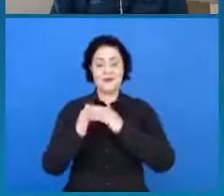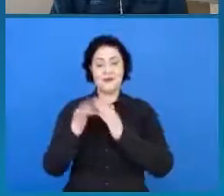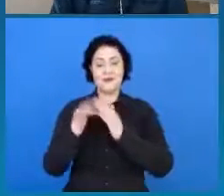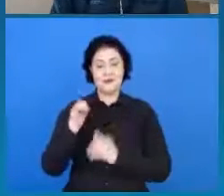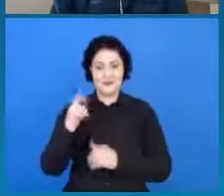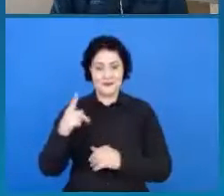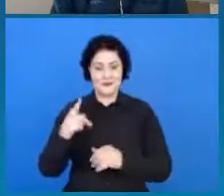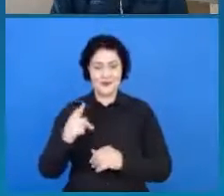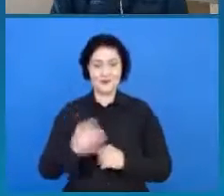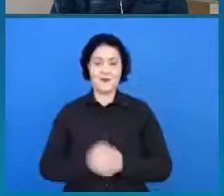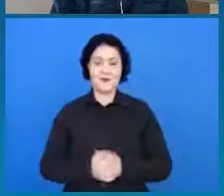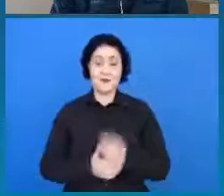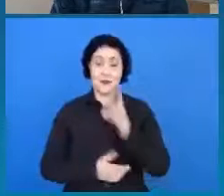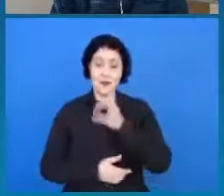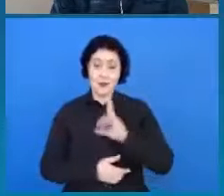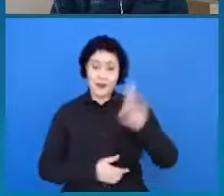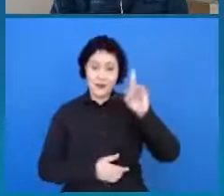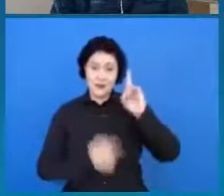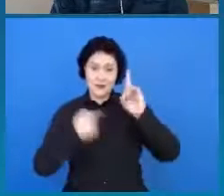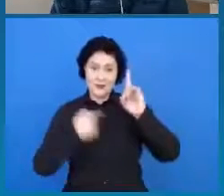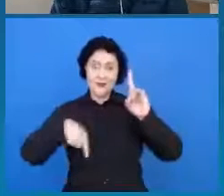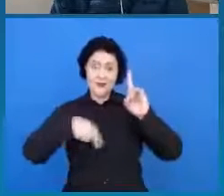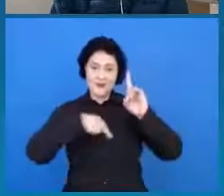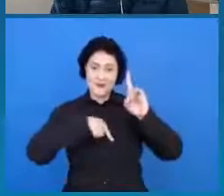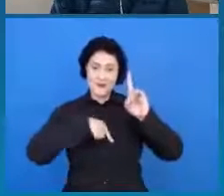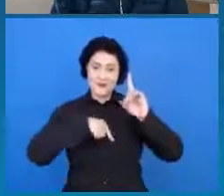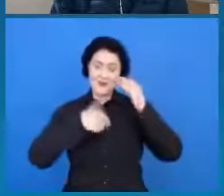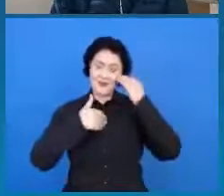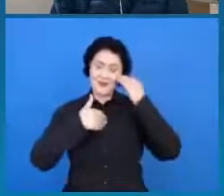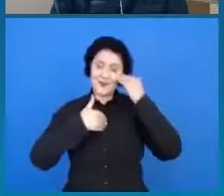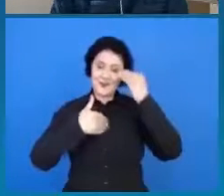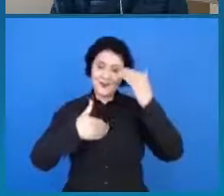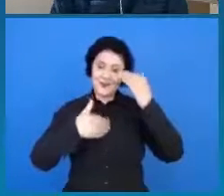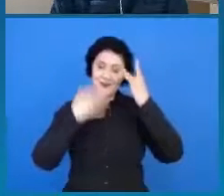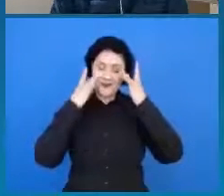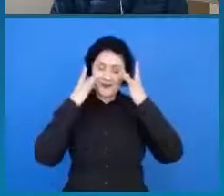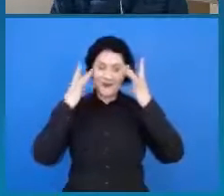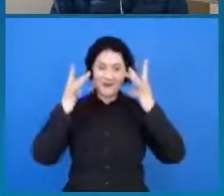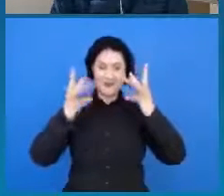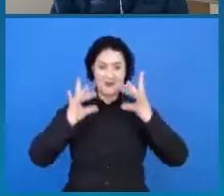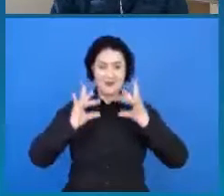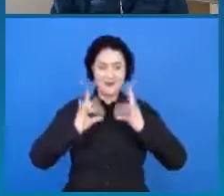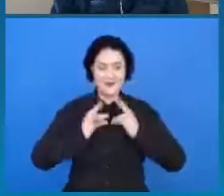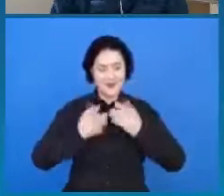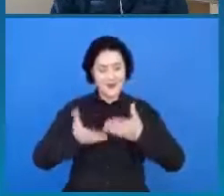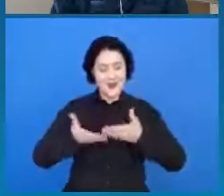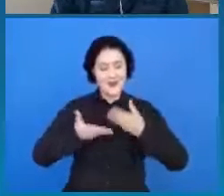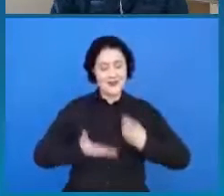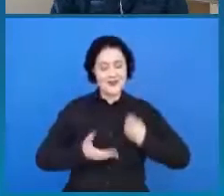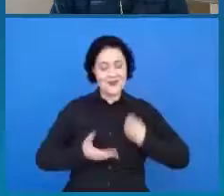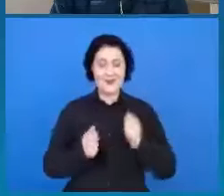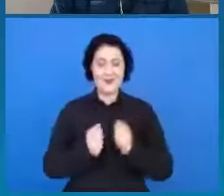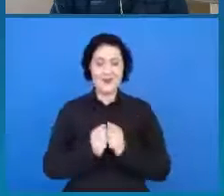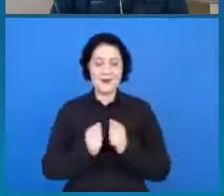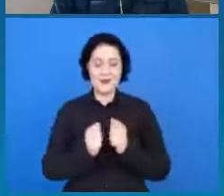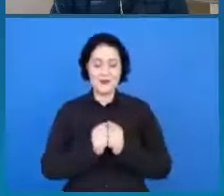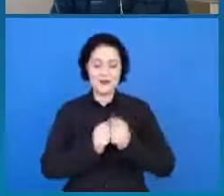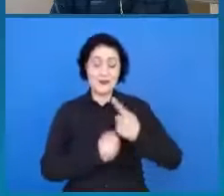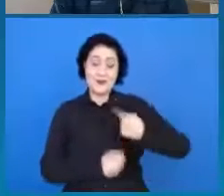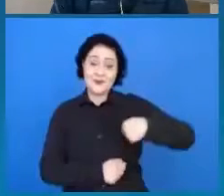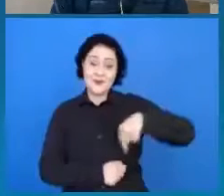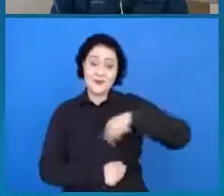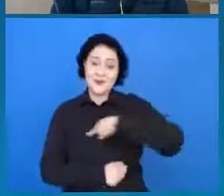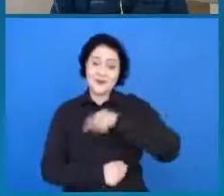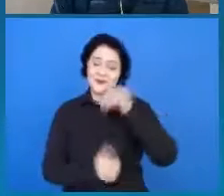momento espírita Deus e nós agradeço pela o convite de estar aqui com todos vocês